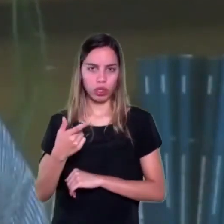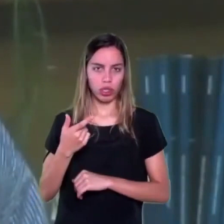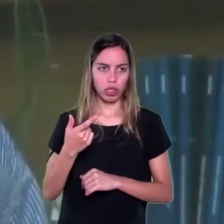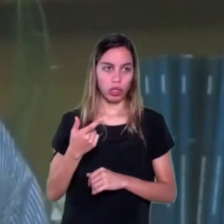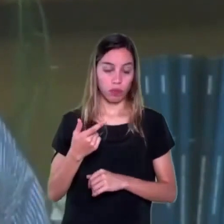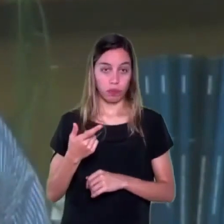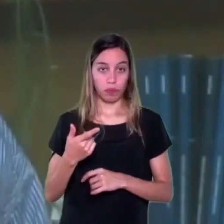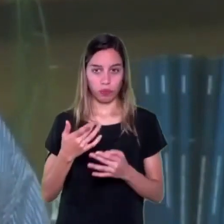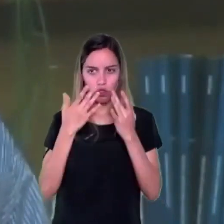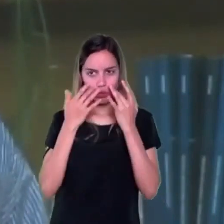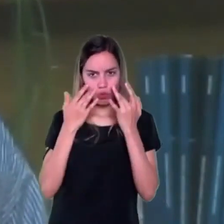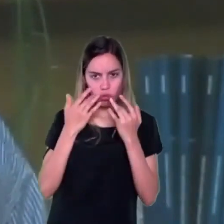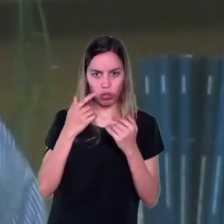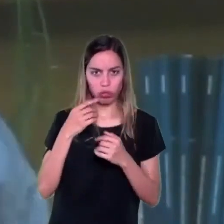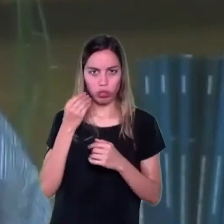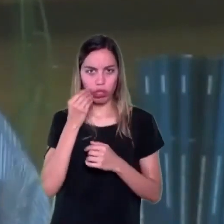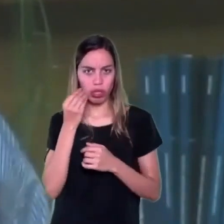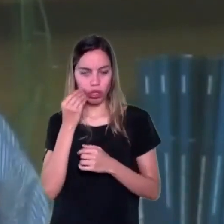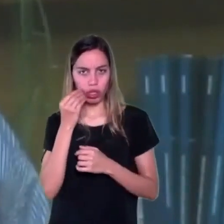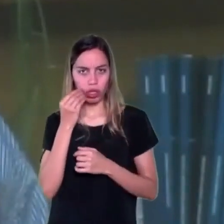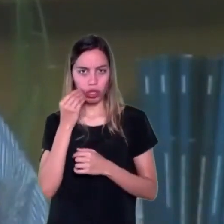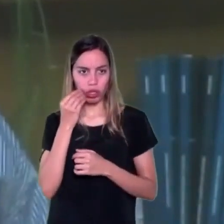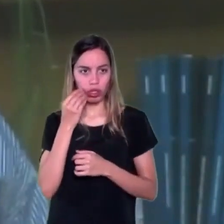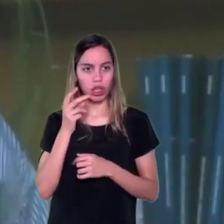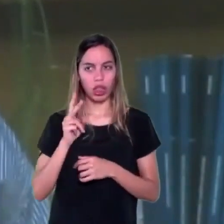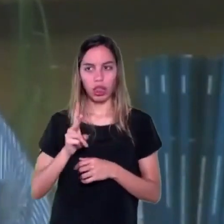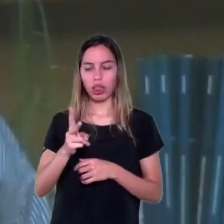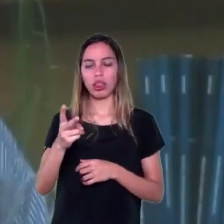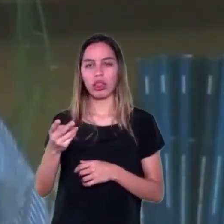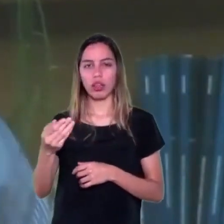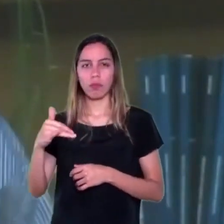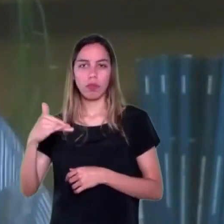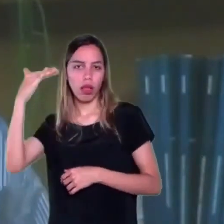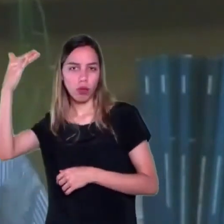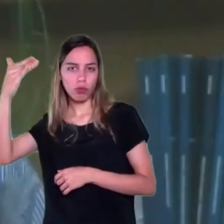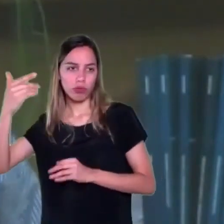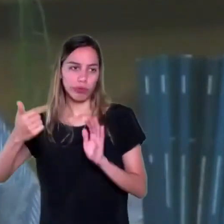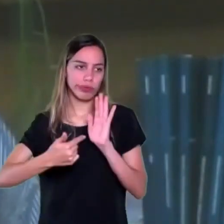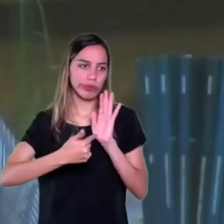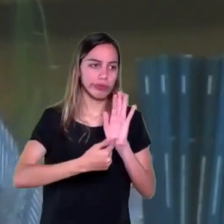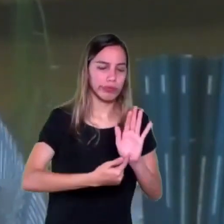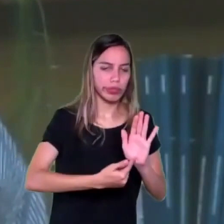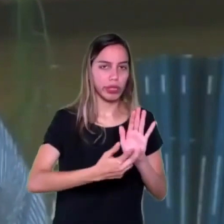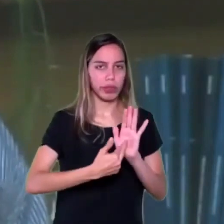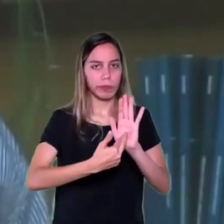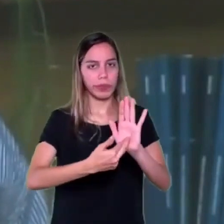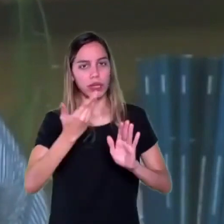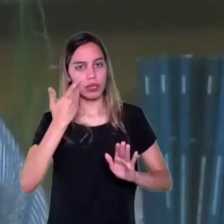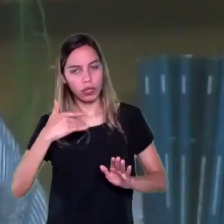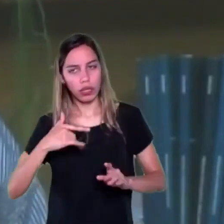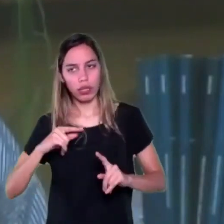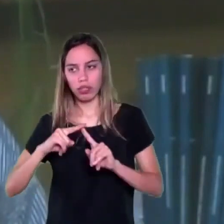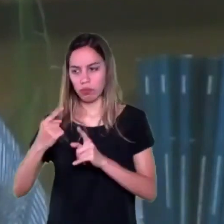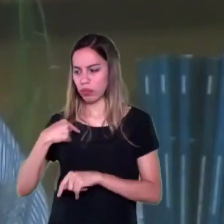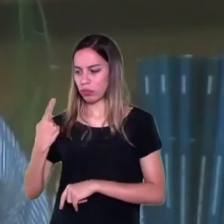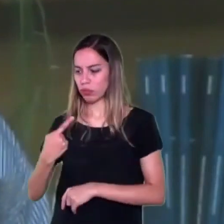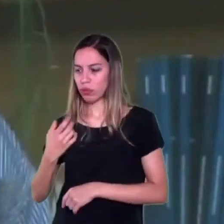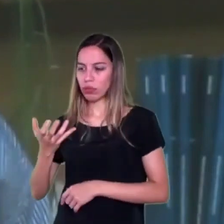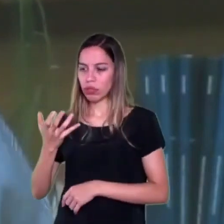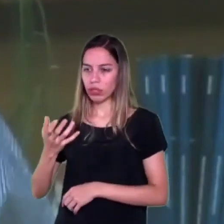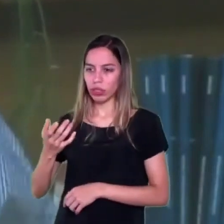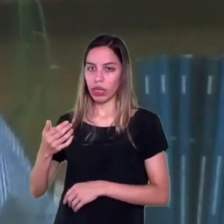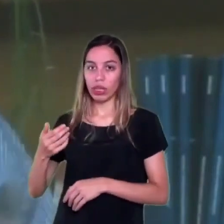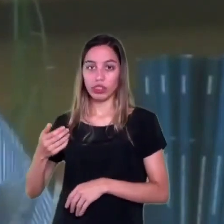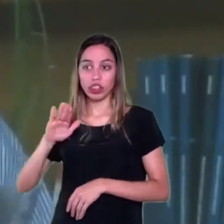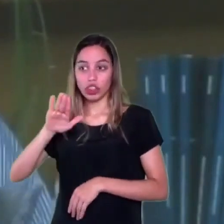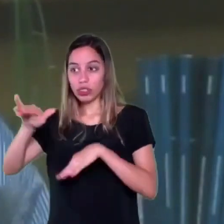nós optamos pela maioria. A maioria dos atores era criança, na época,